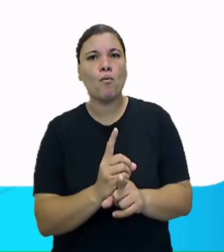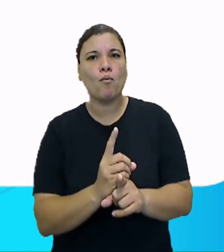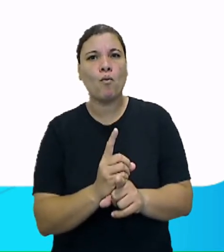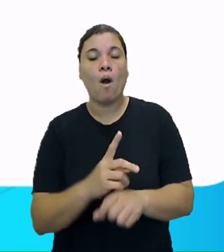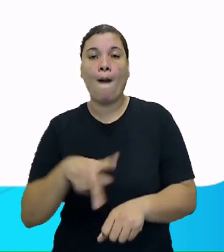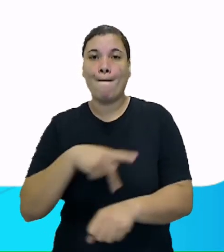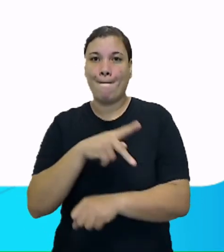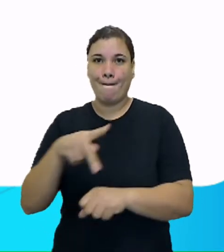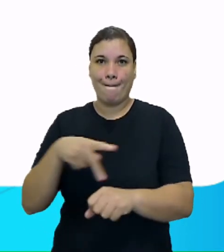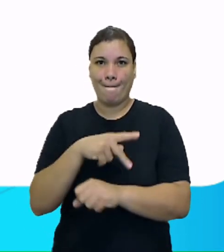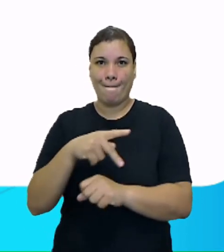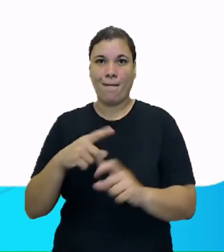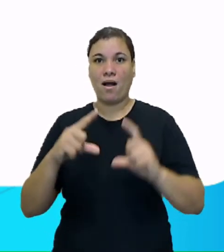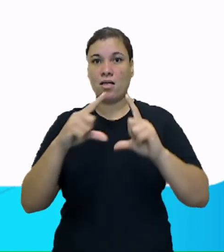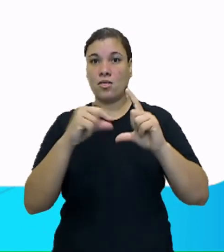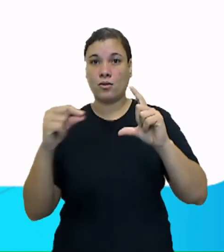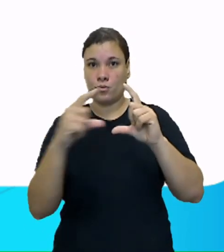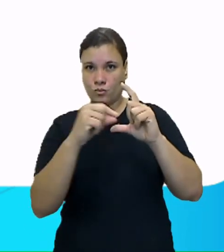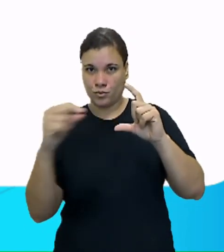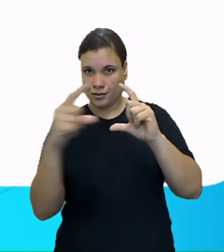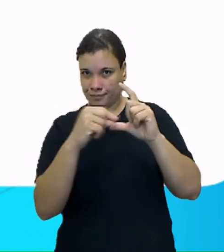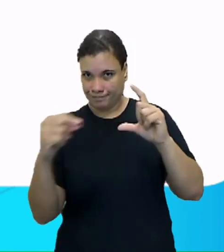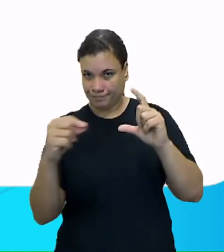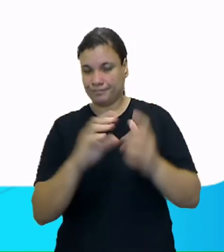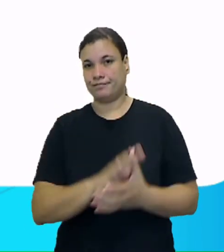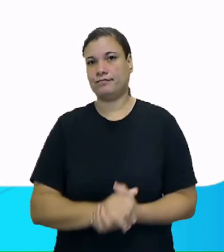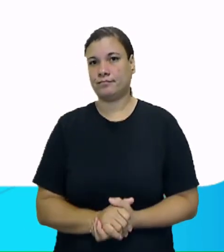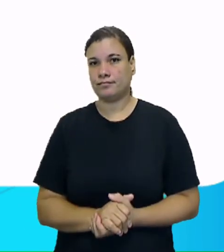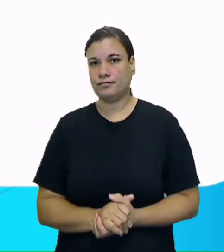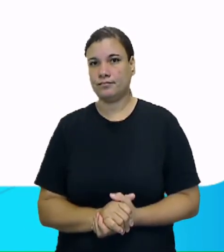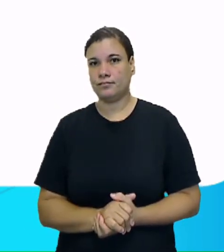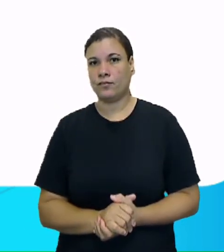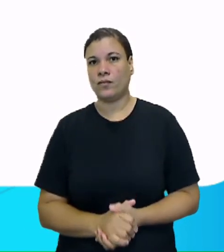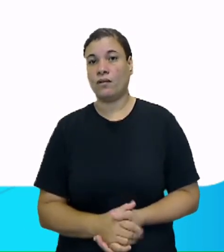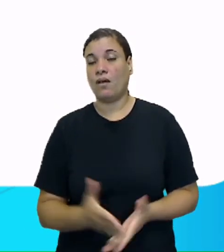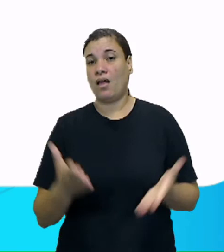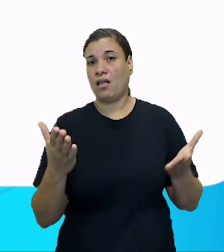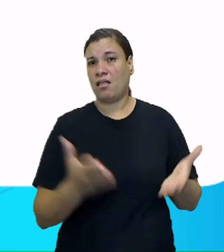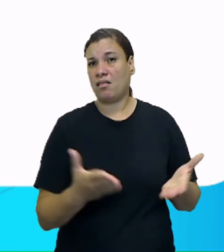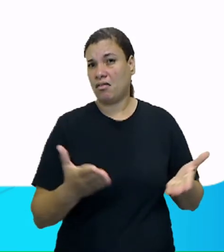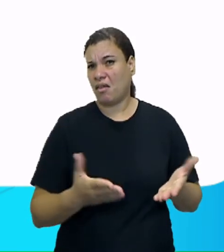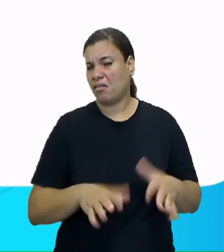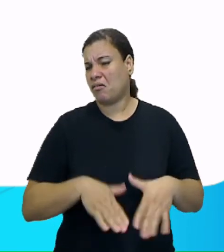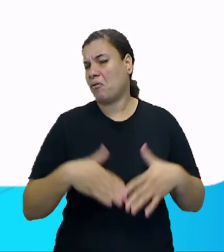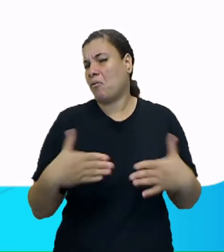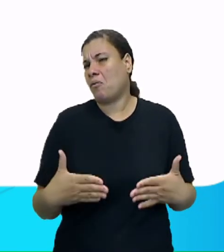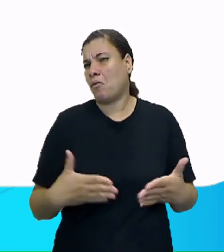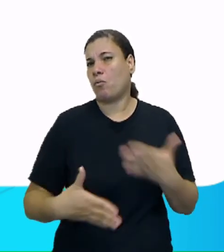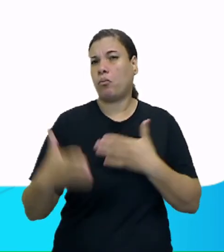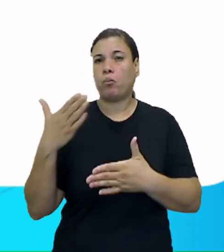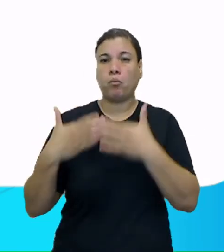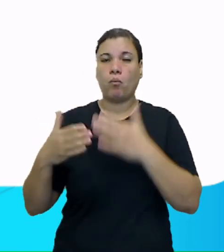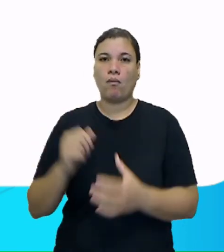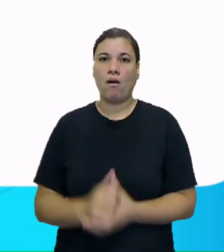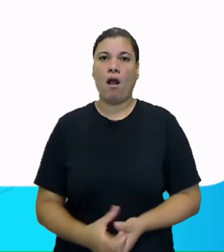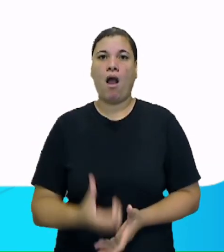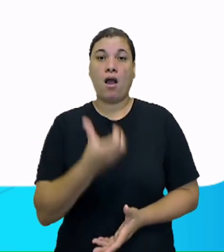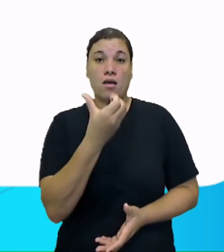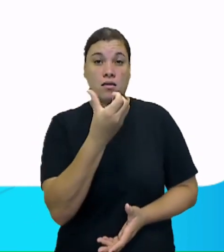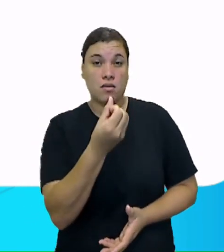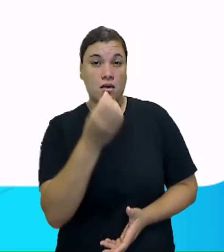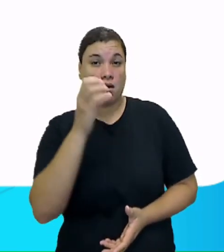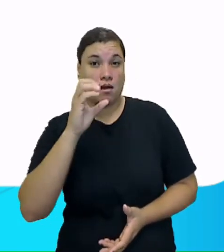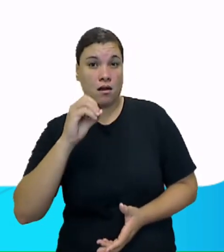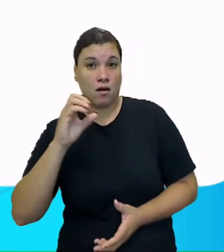exatamente, e foi datado a cerca de 6.200 anos antes de Cristo.